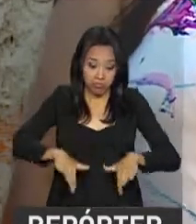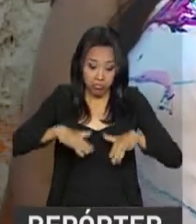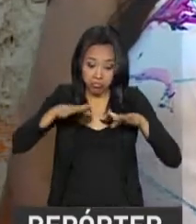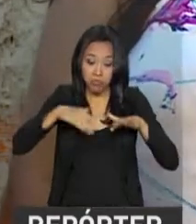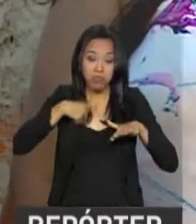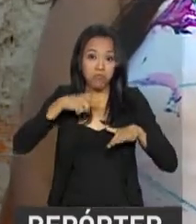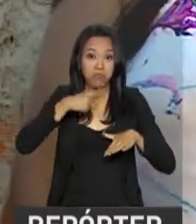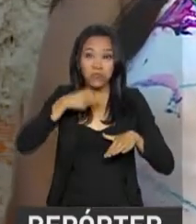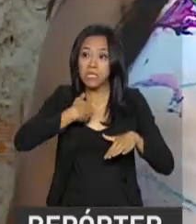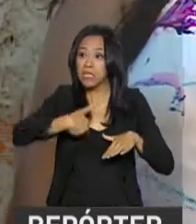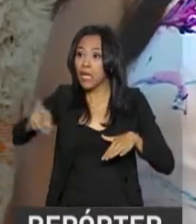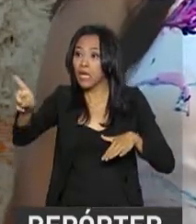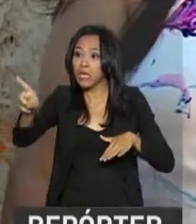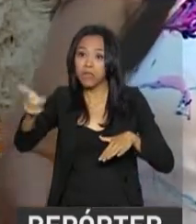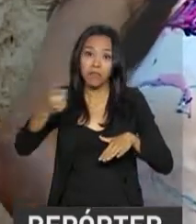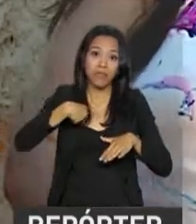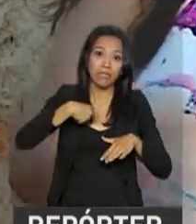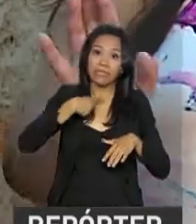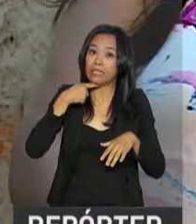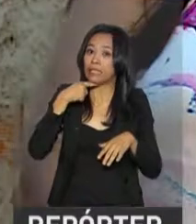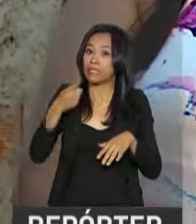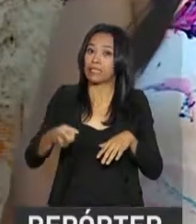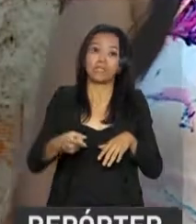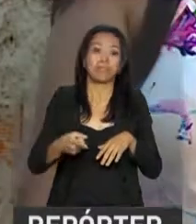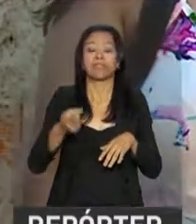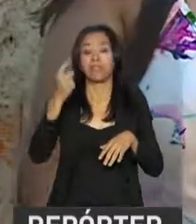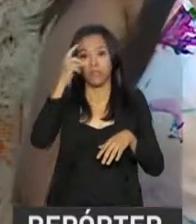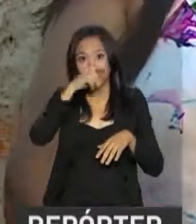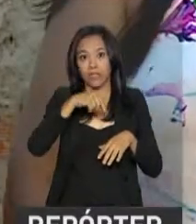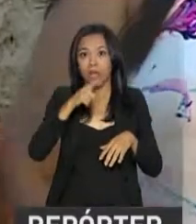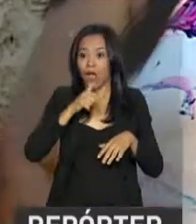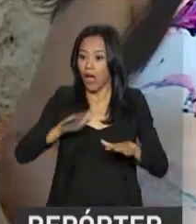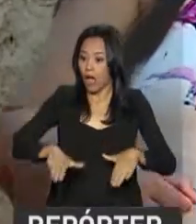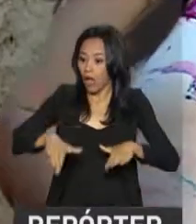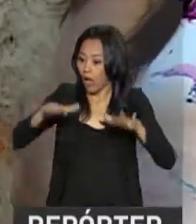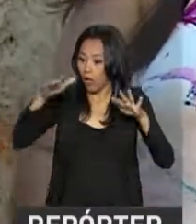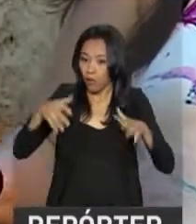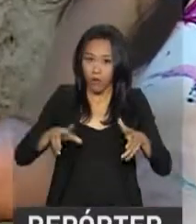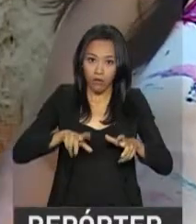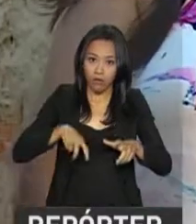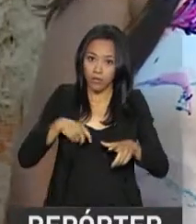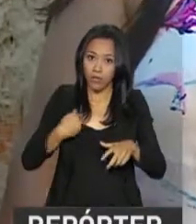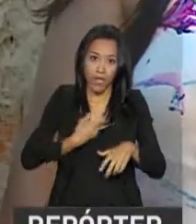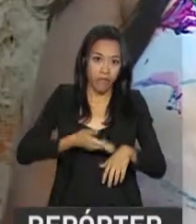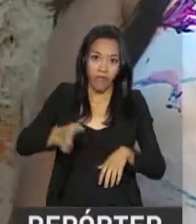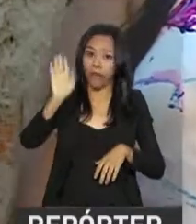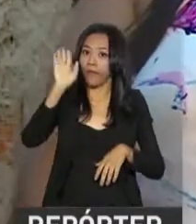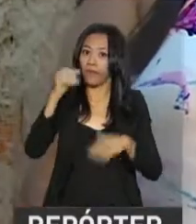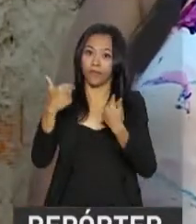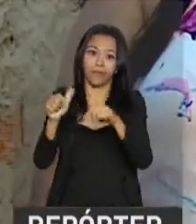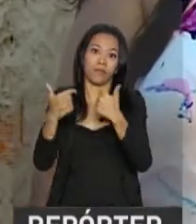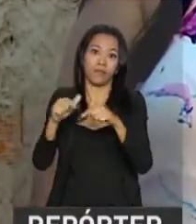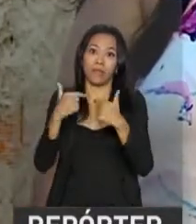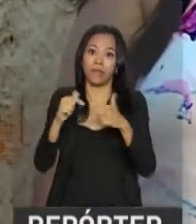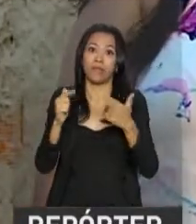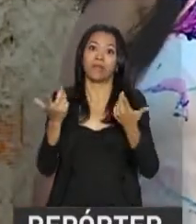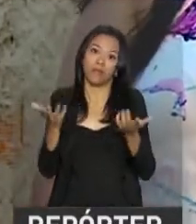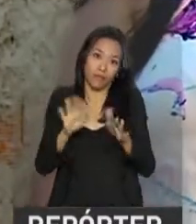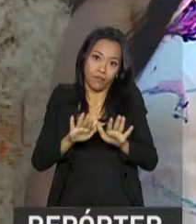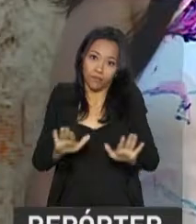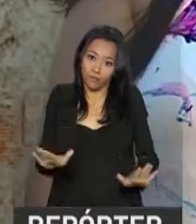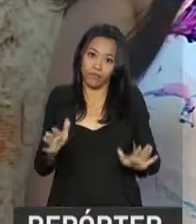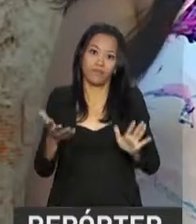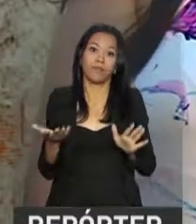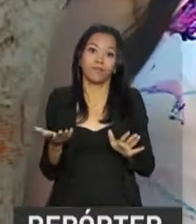e se saia na água mesmo na minha roupa vai trabalhar é desse jeito